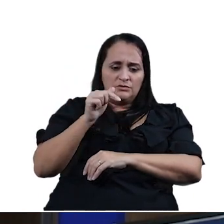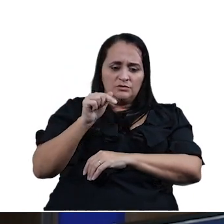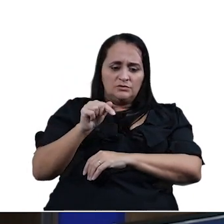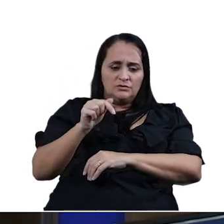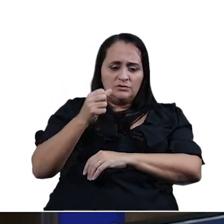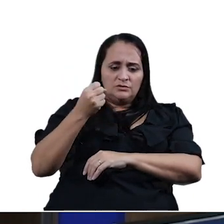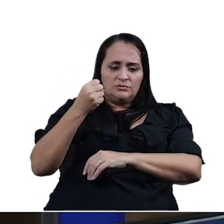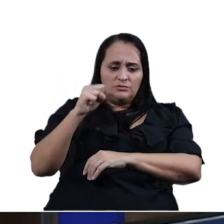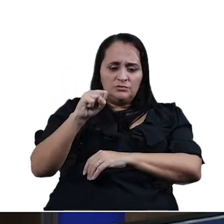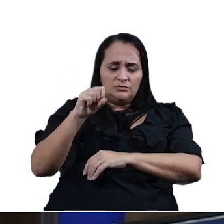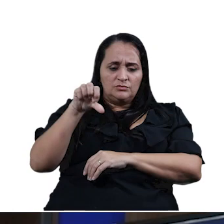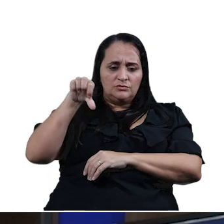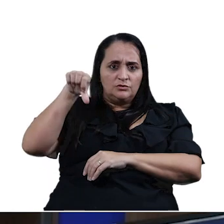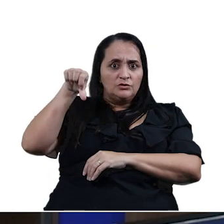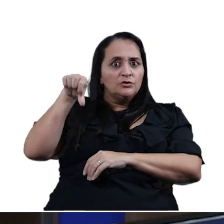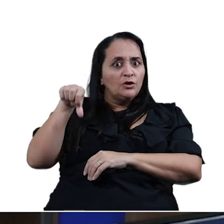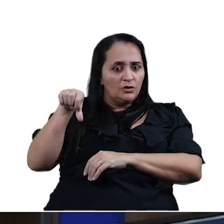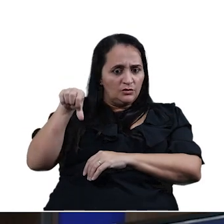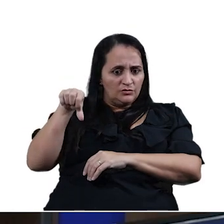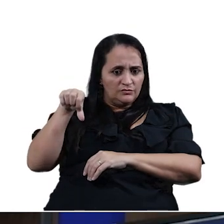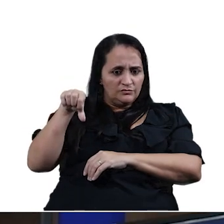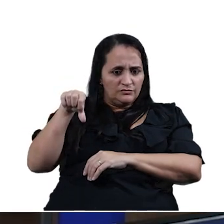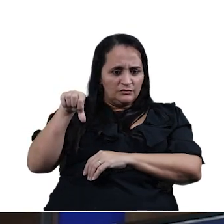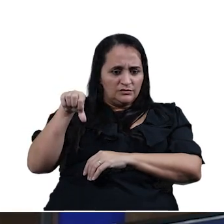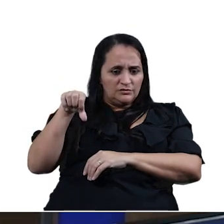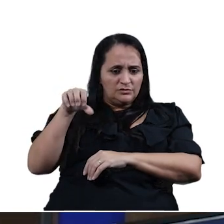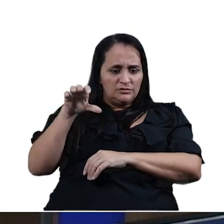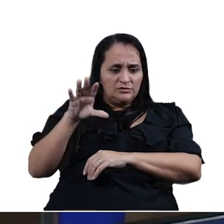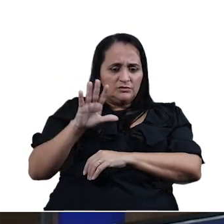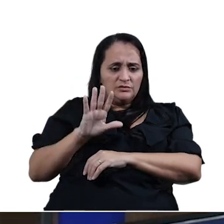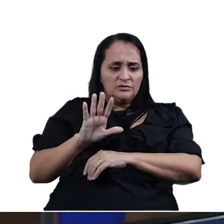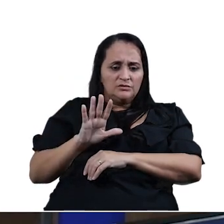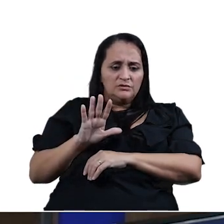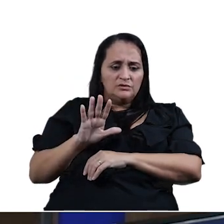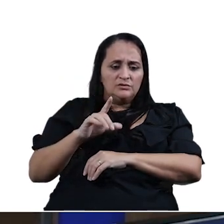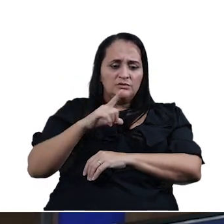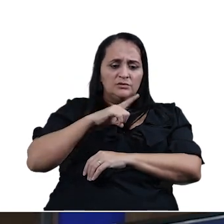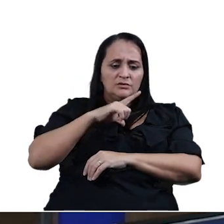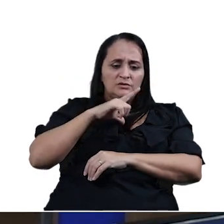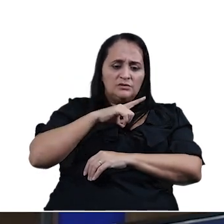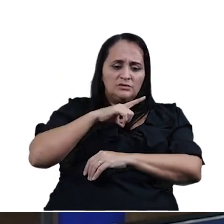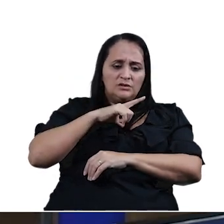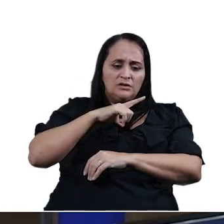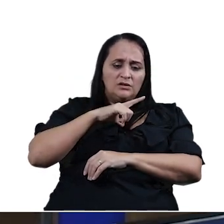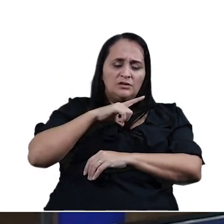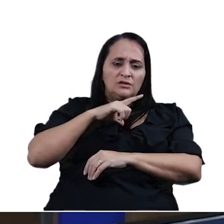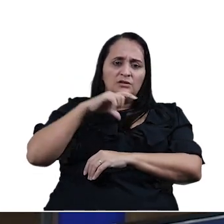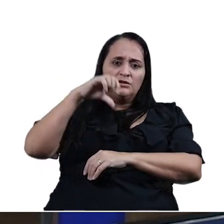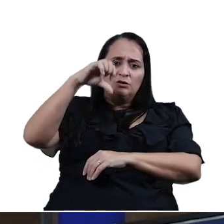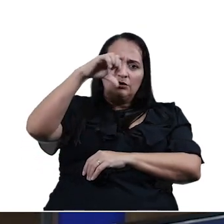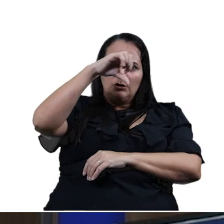6, 7, 8, 9. Então, aqui tem 9